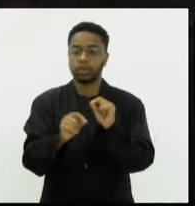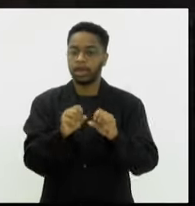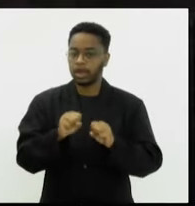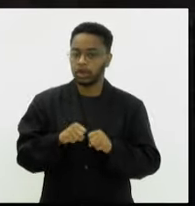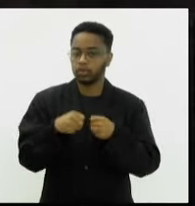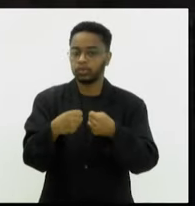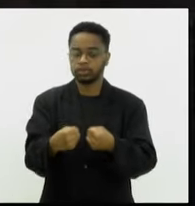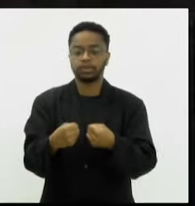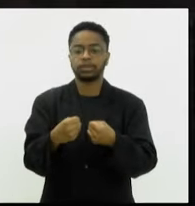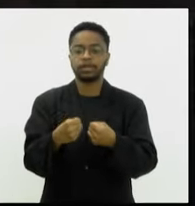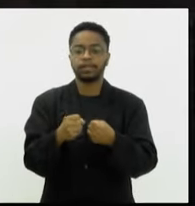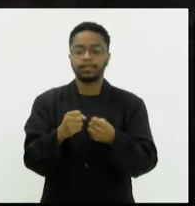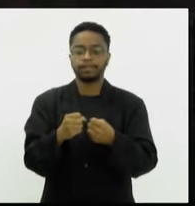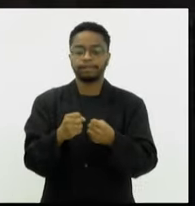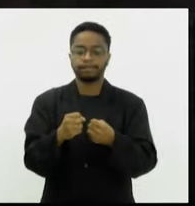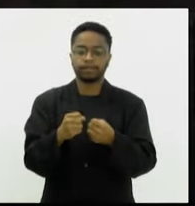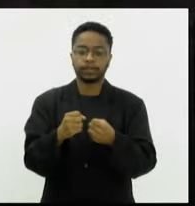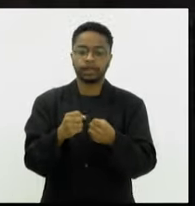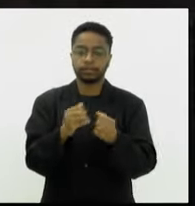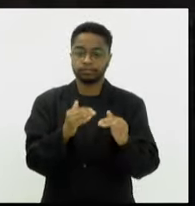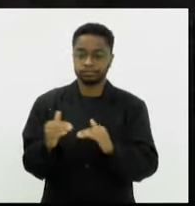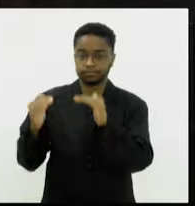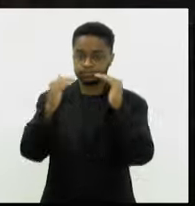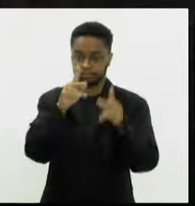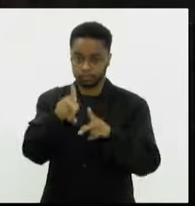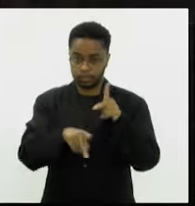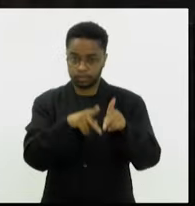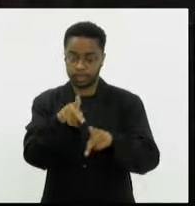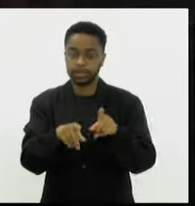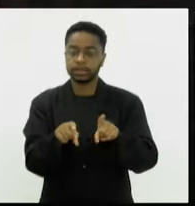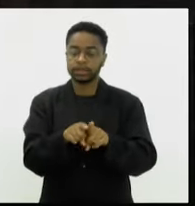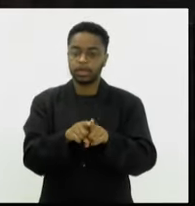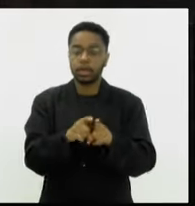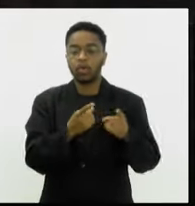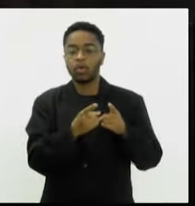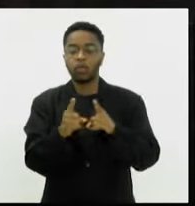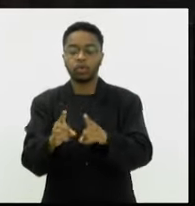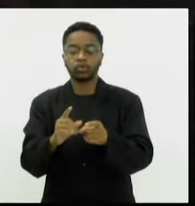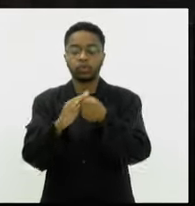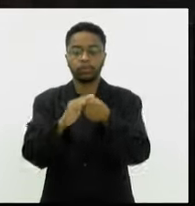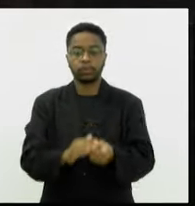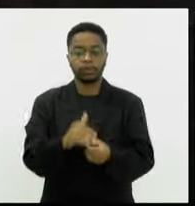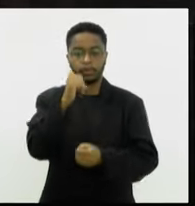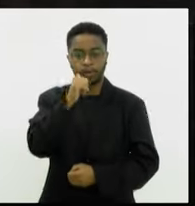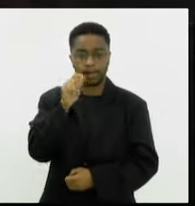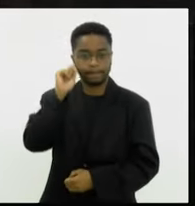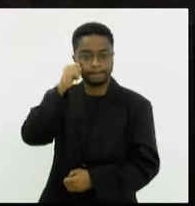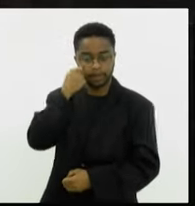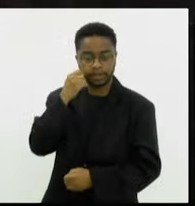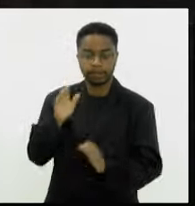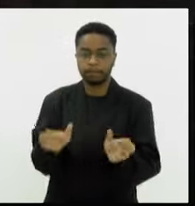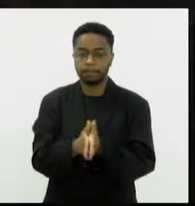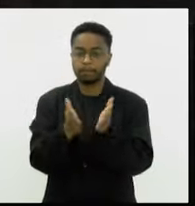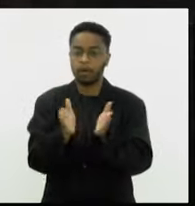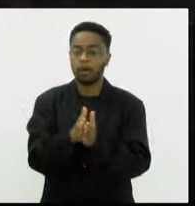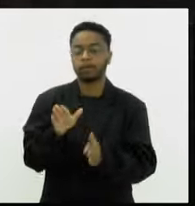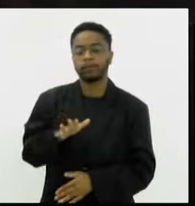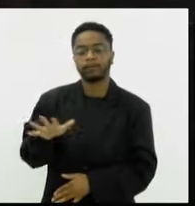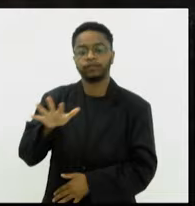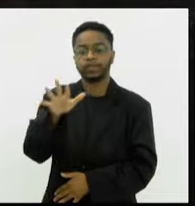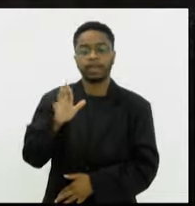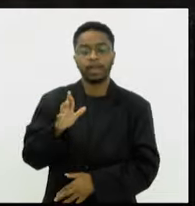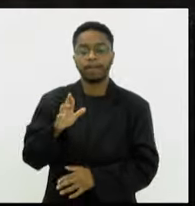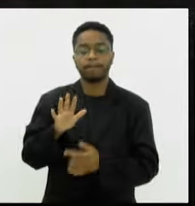da soberania popular, a luta contra as opressões das mulheres, mulheres pretas, pobres, faveladas, que são, representam a